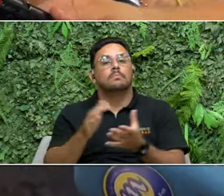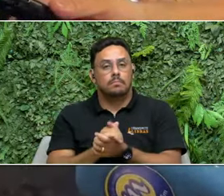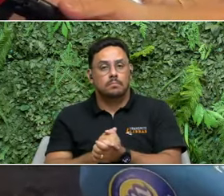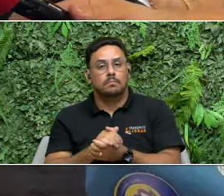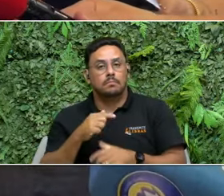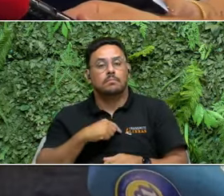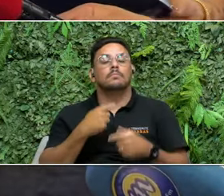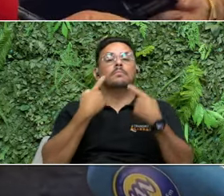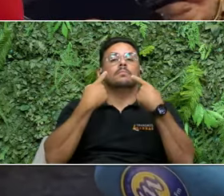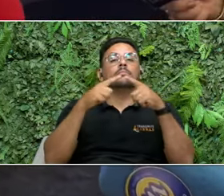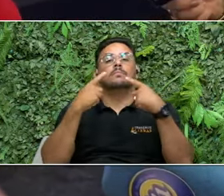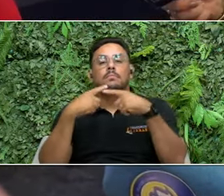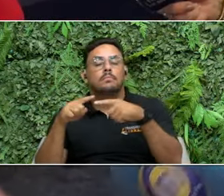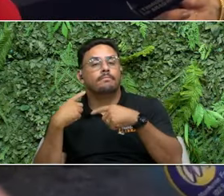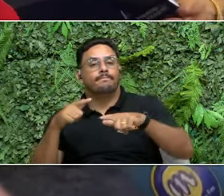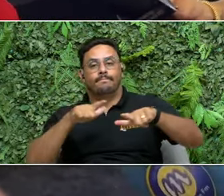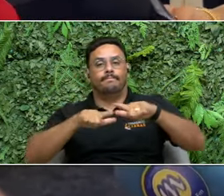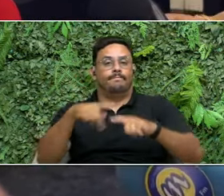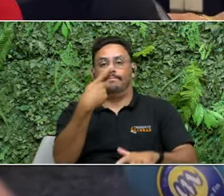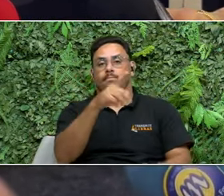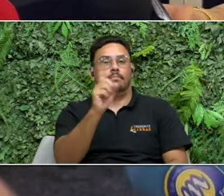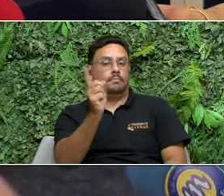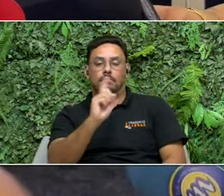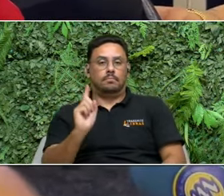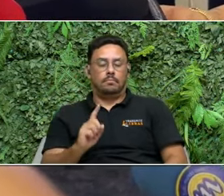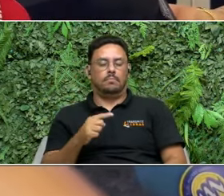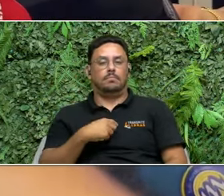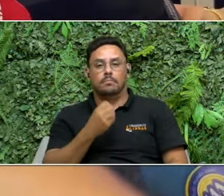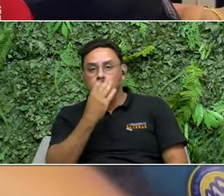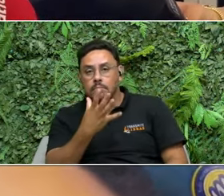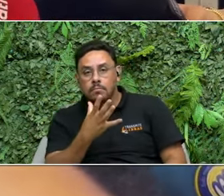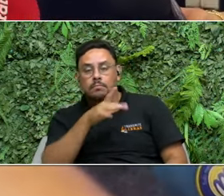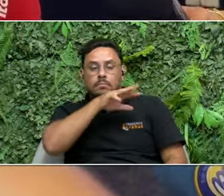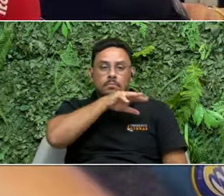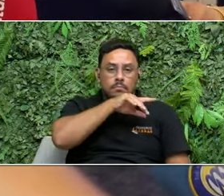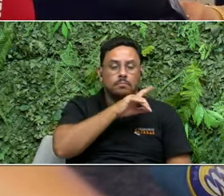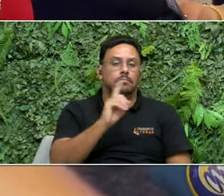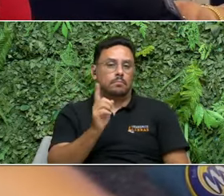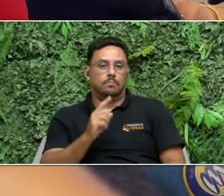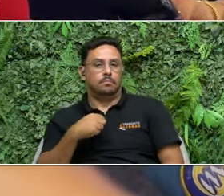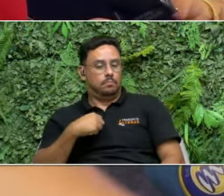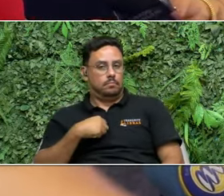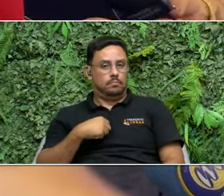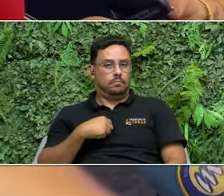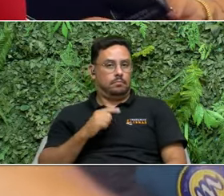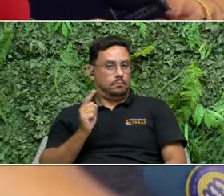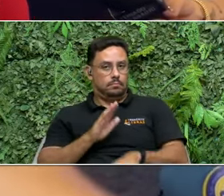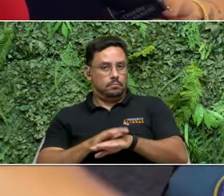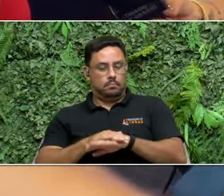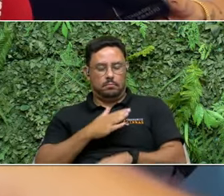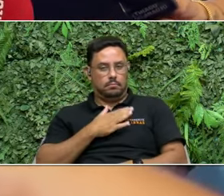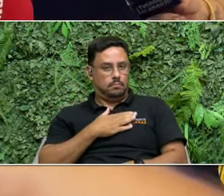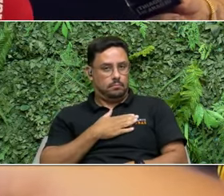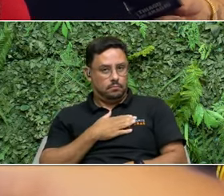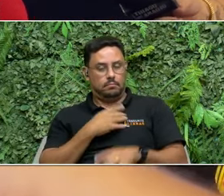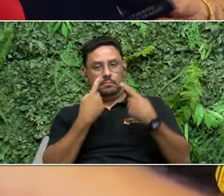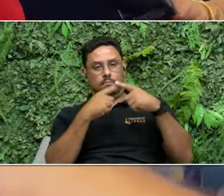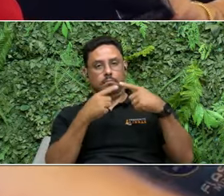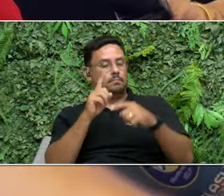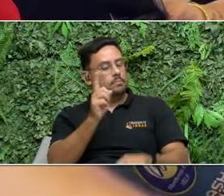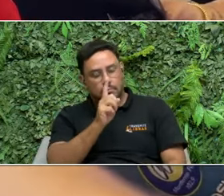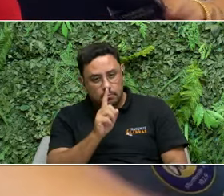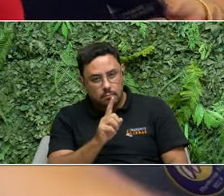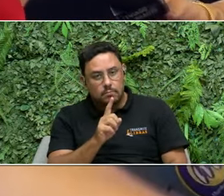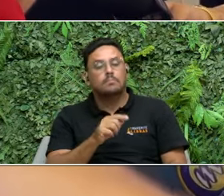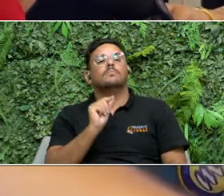eu não tô reclamando do trabalho dele em si se foi bem ou se foi mal não cabe a mim tá criticando ou falando desse assunto